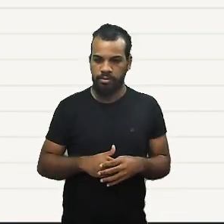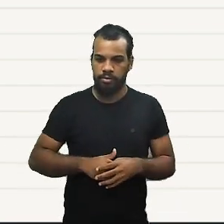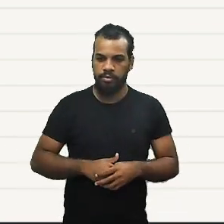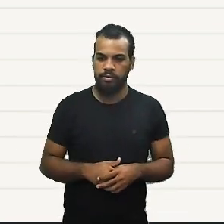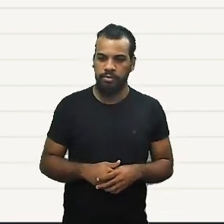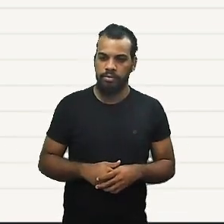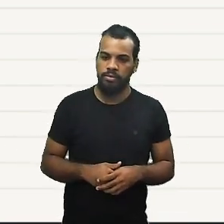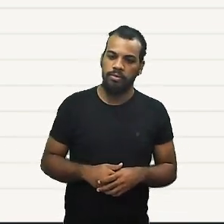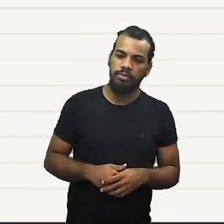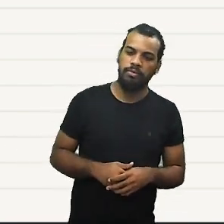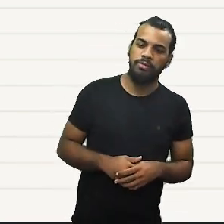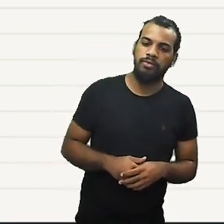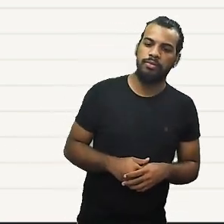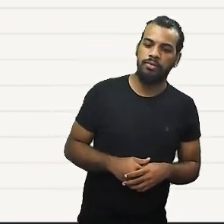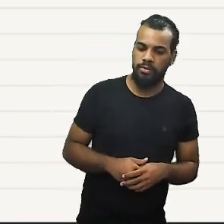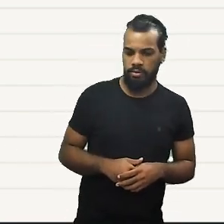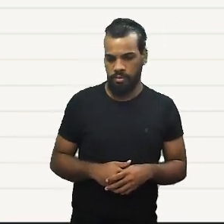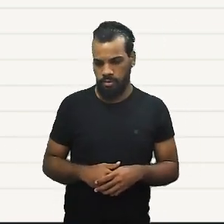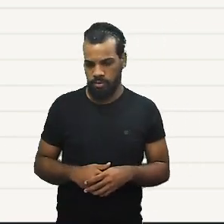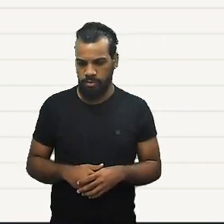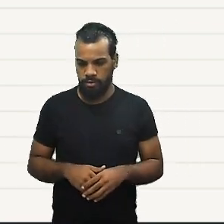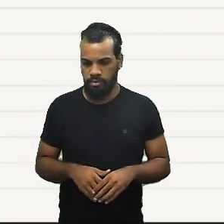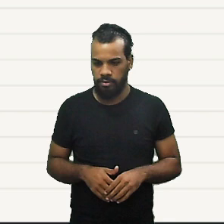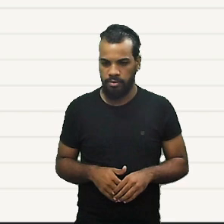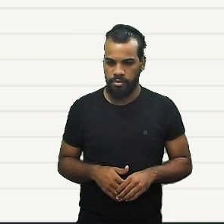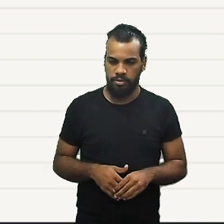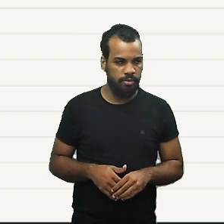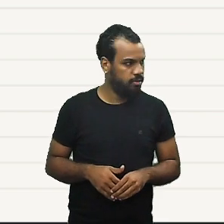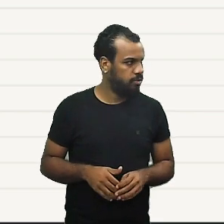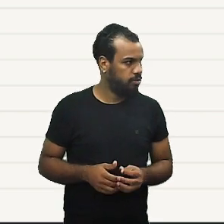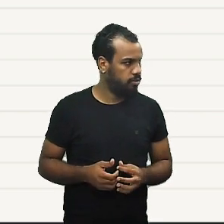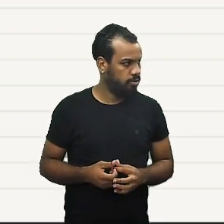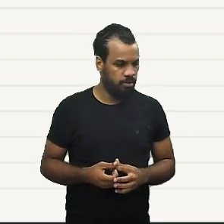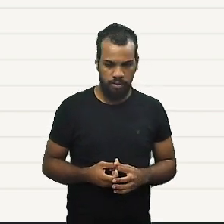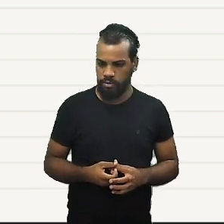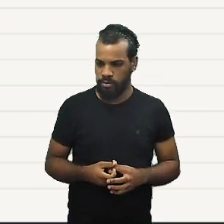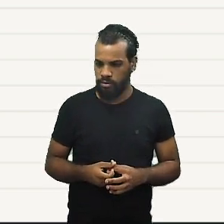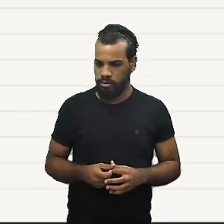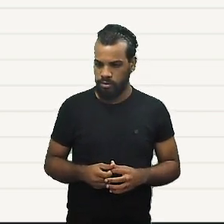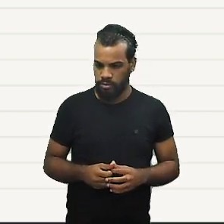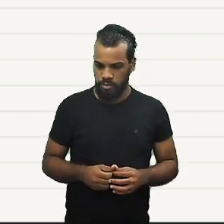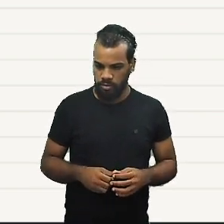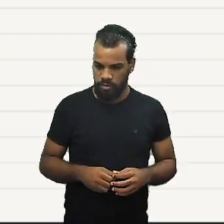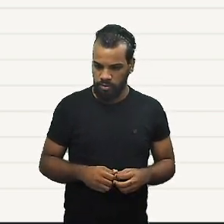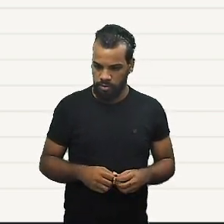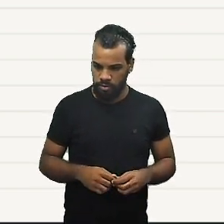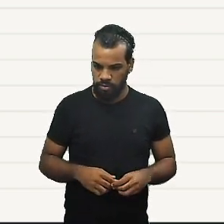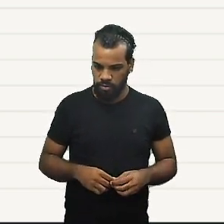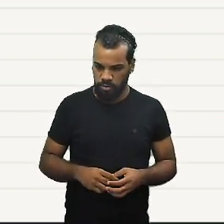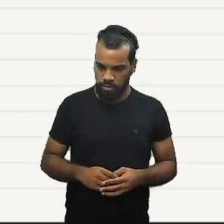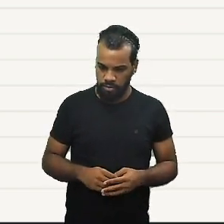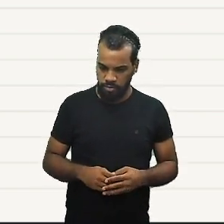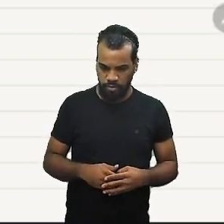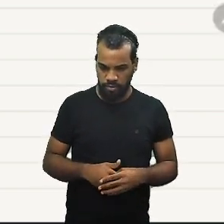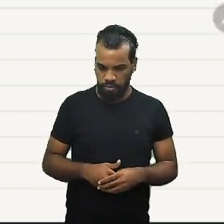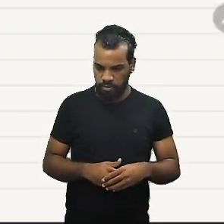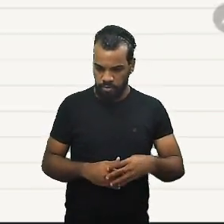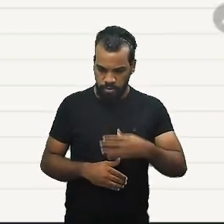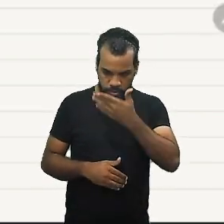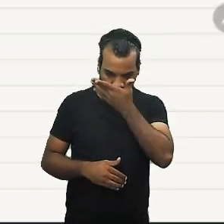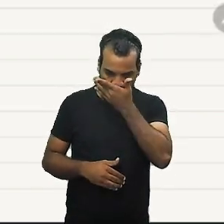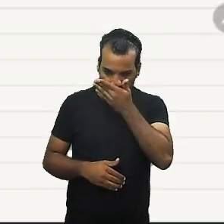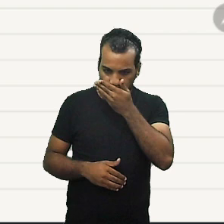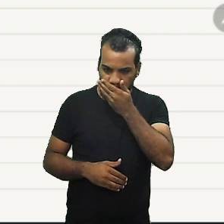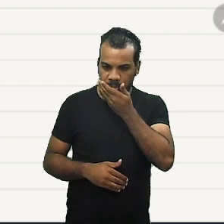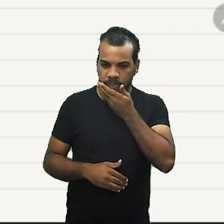vai ter uma obrigação com as teorias que mostram como o ser vivo evoluiu, tá? Aí é por isso que eu queria que vocês colocassem aí, ó. A